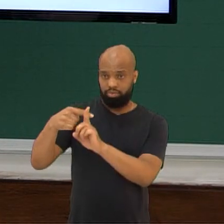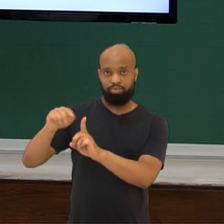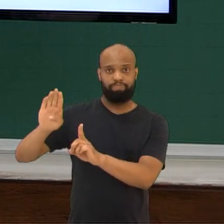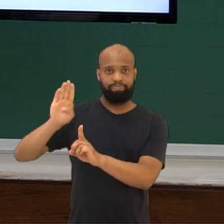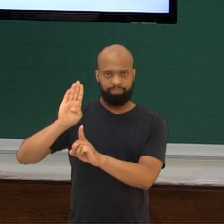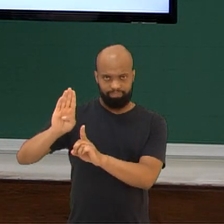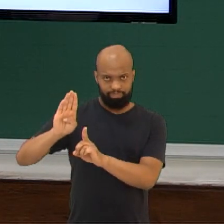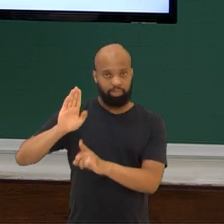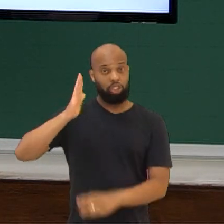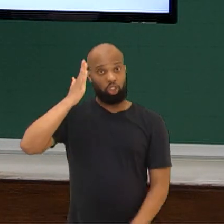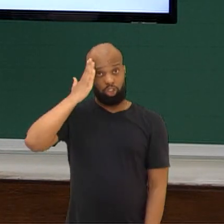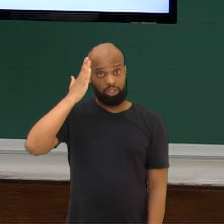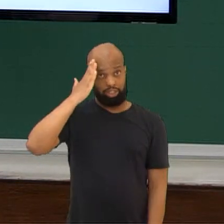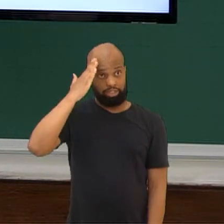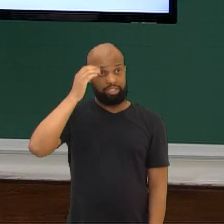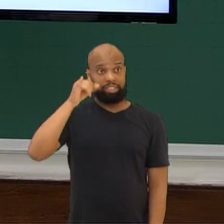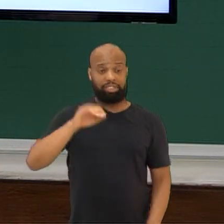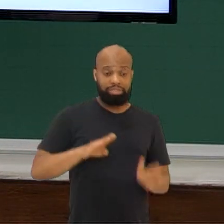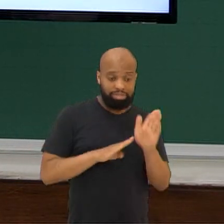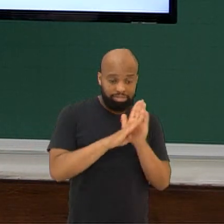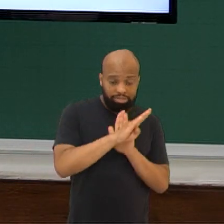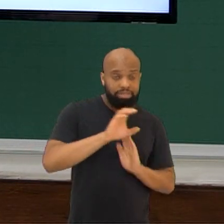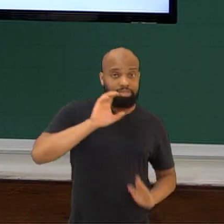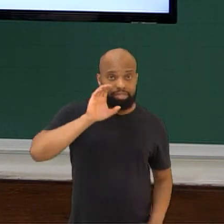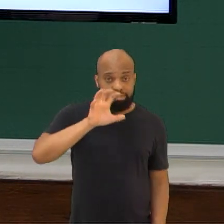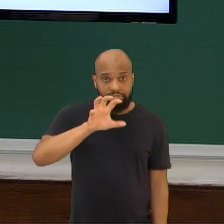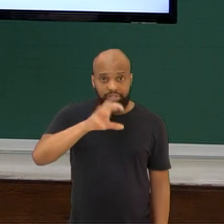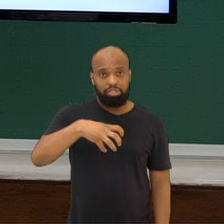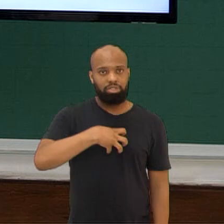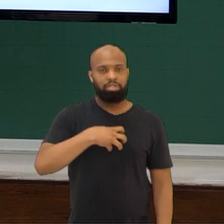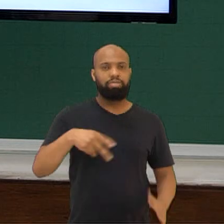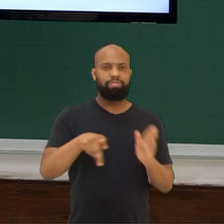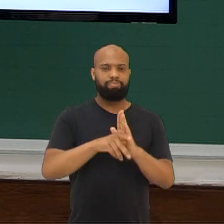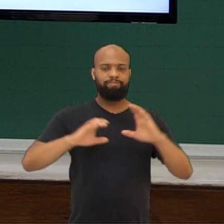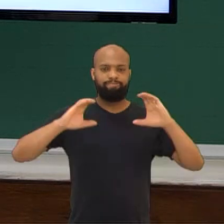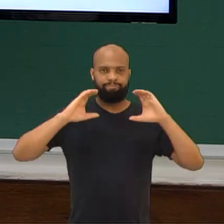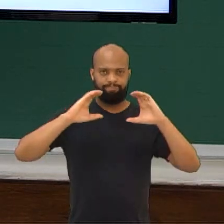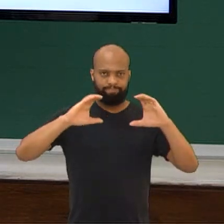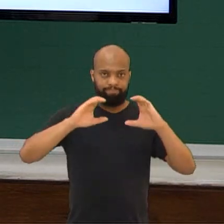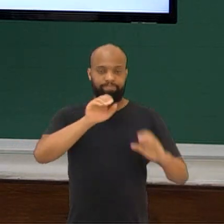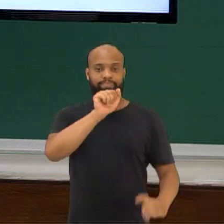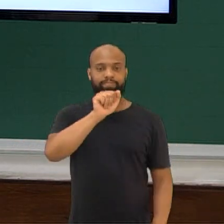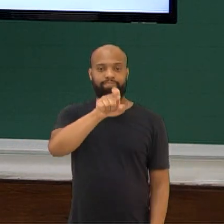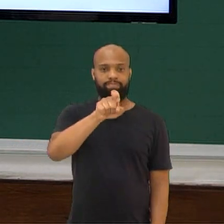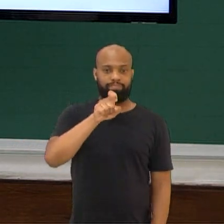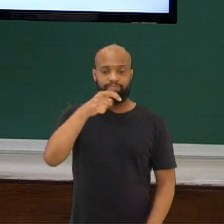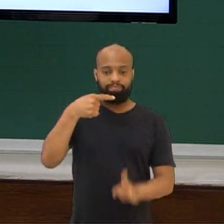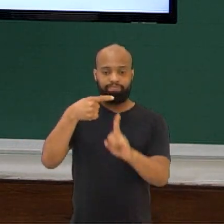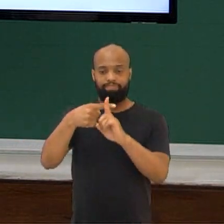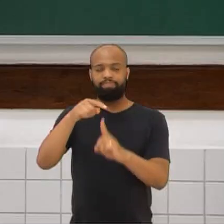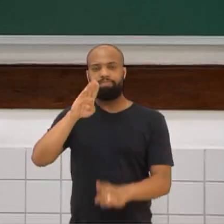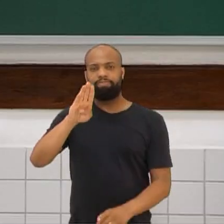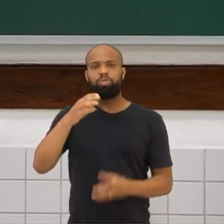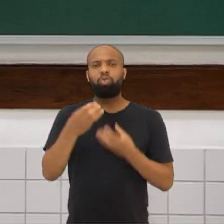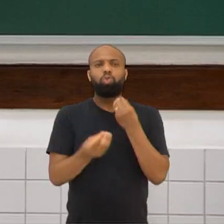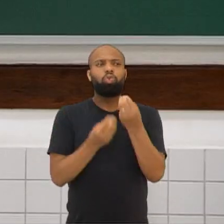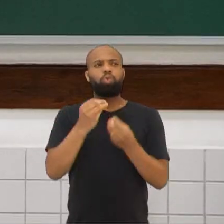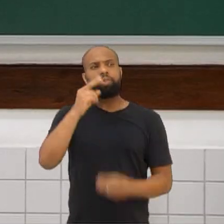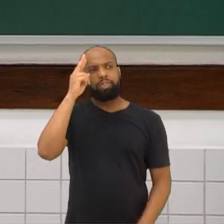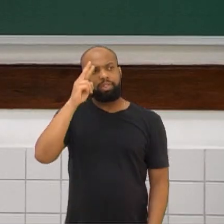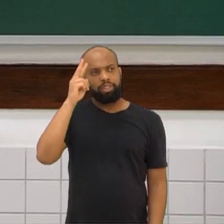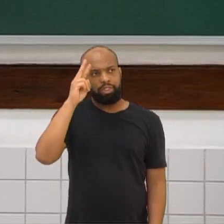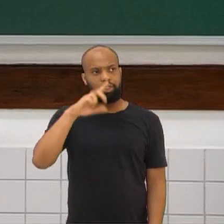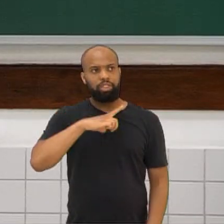conhecimento prévio. O exercício não me diz em momento nenhum. Tá? Como é que eu lembro dessas coisas, pessoal? É aquela questão